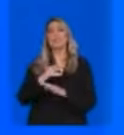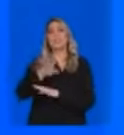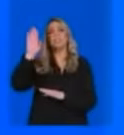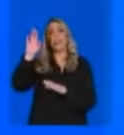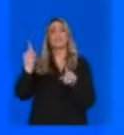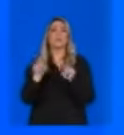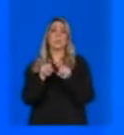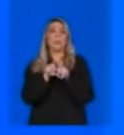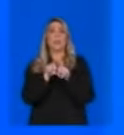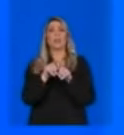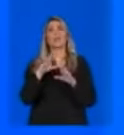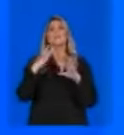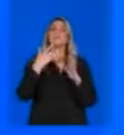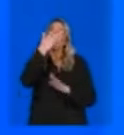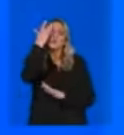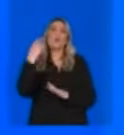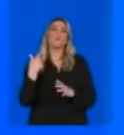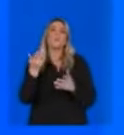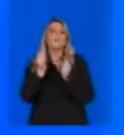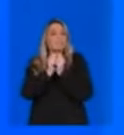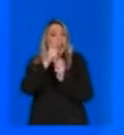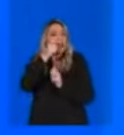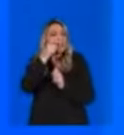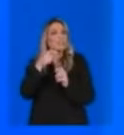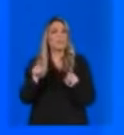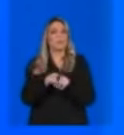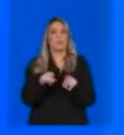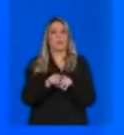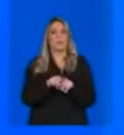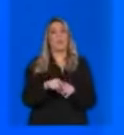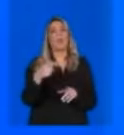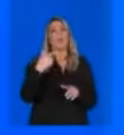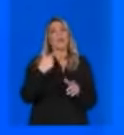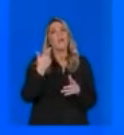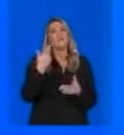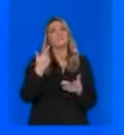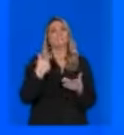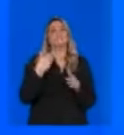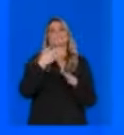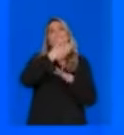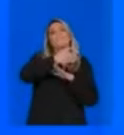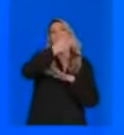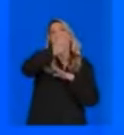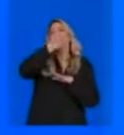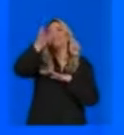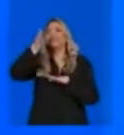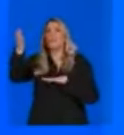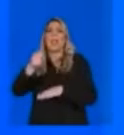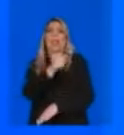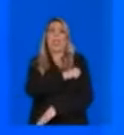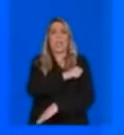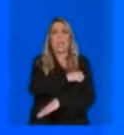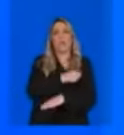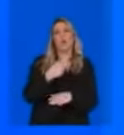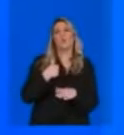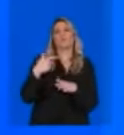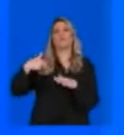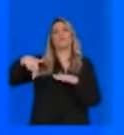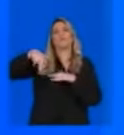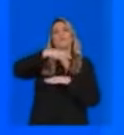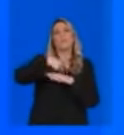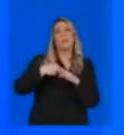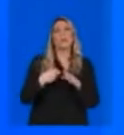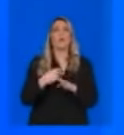acompanham em casa nessa noite de hoje eu tenho andado pelos quatro cantos da cidade do Rio de Janeiro tenho andado do